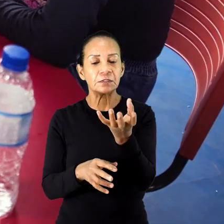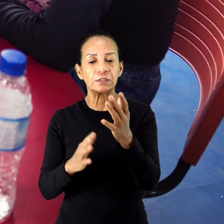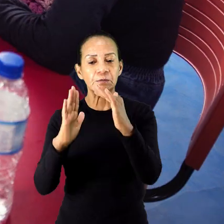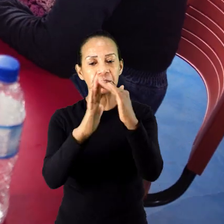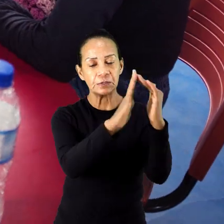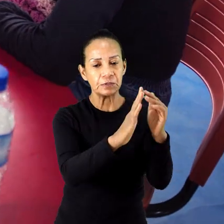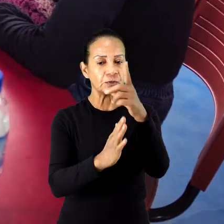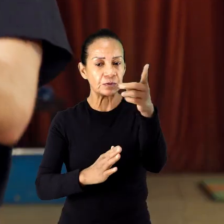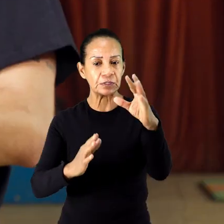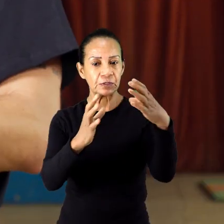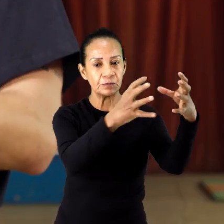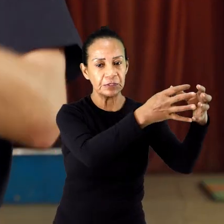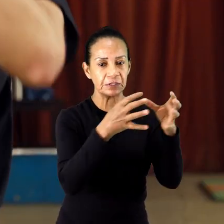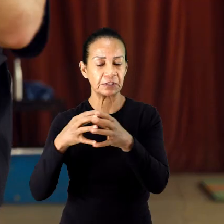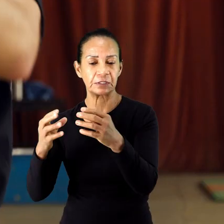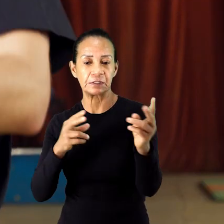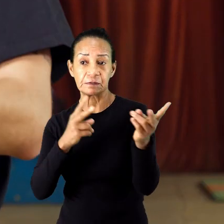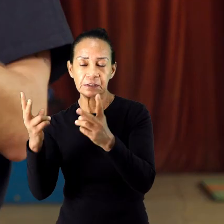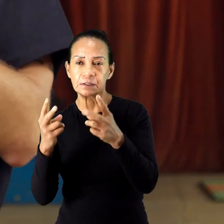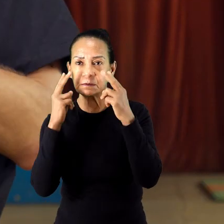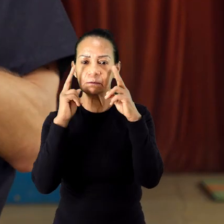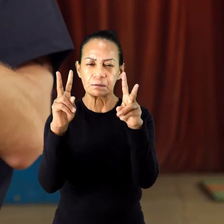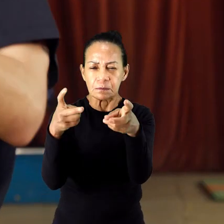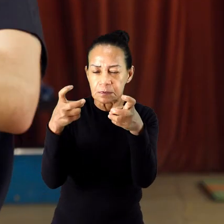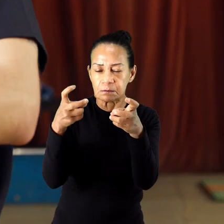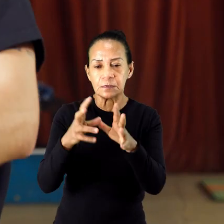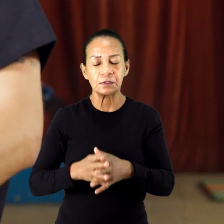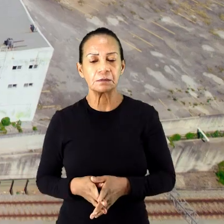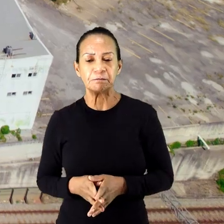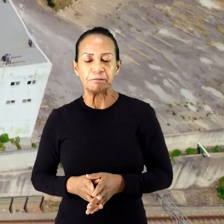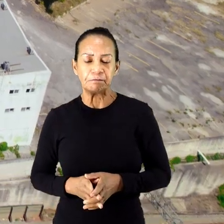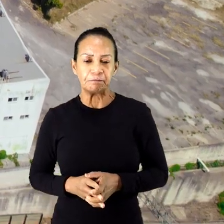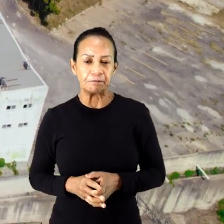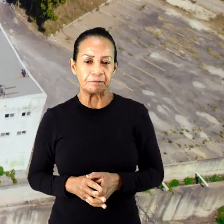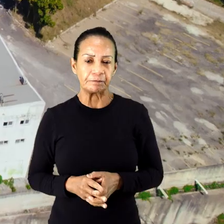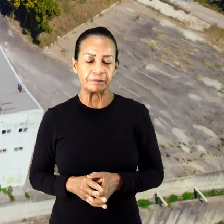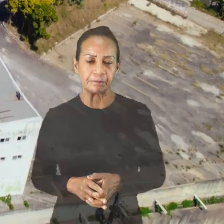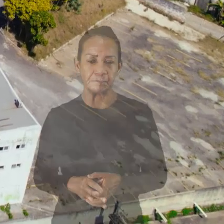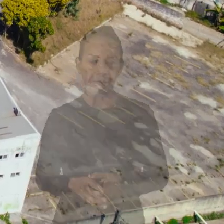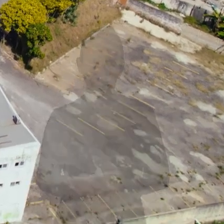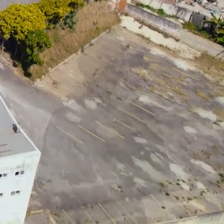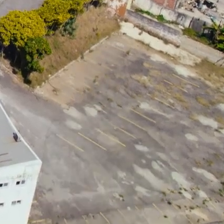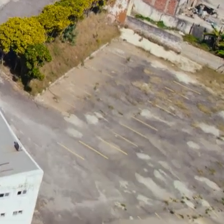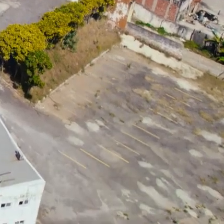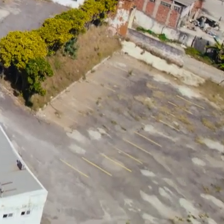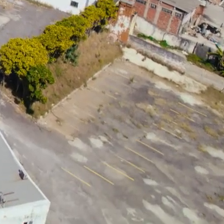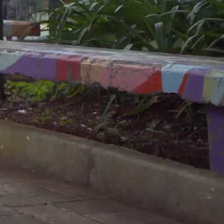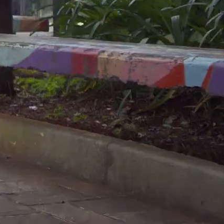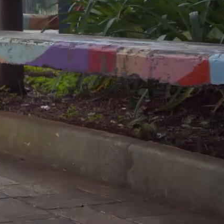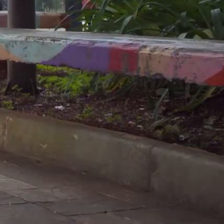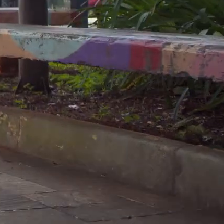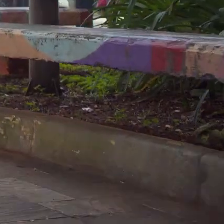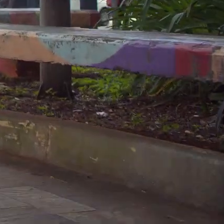que os moradores, as pessoas das outras comunidades vizinhas da Zona Leste, abrissem mais os olhos para isso. Pequena praça arborizada, carros